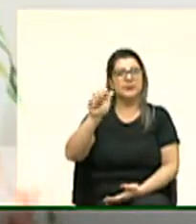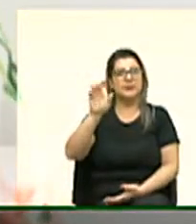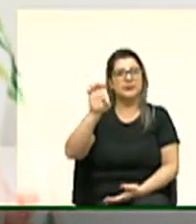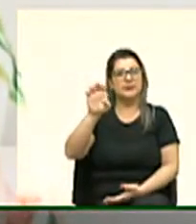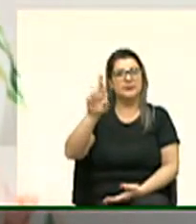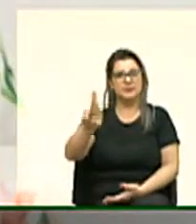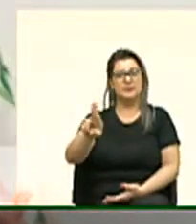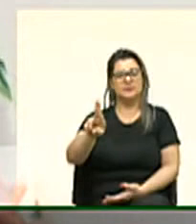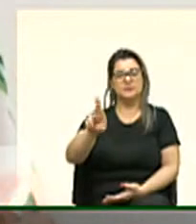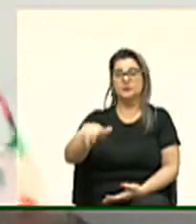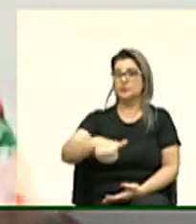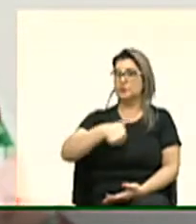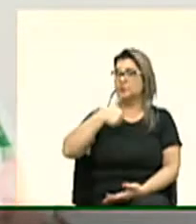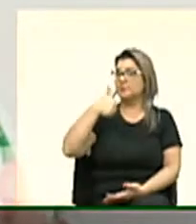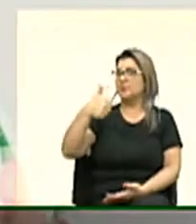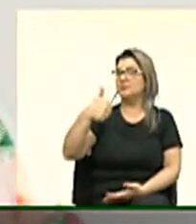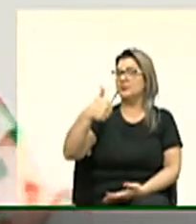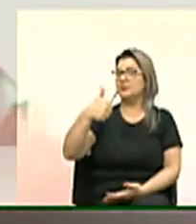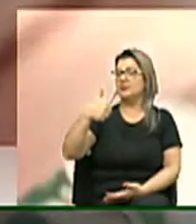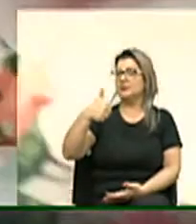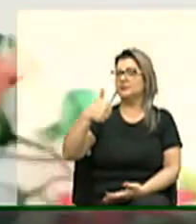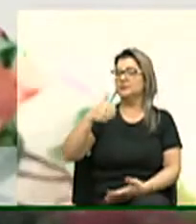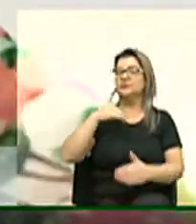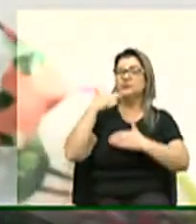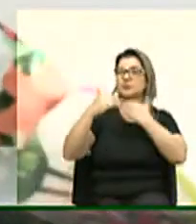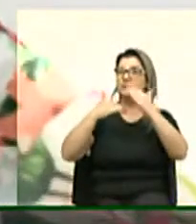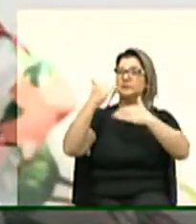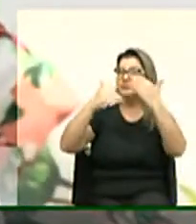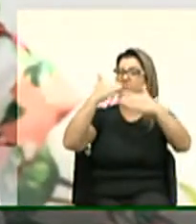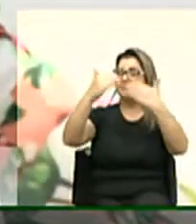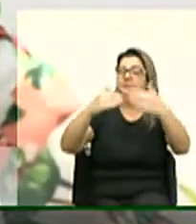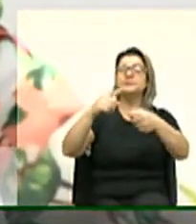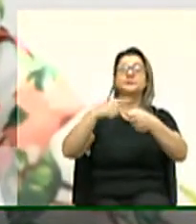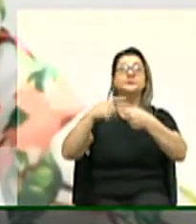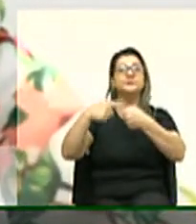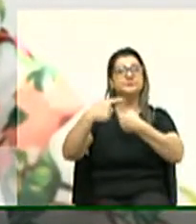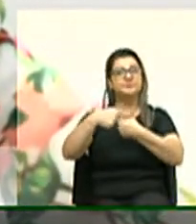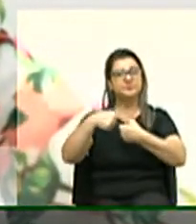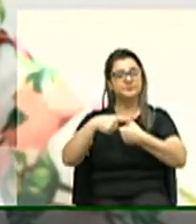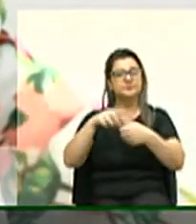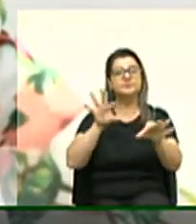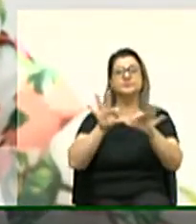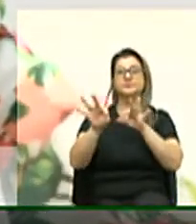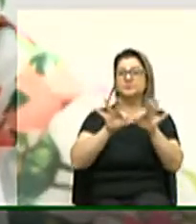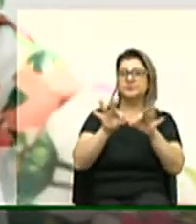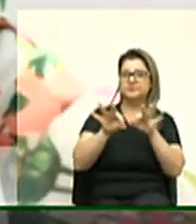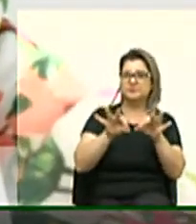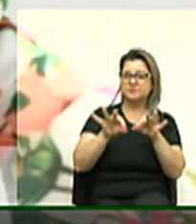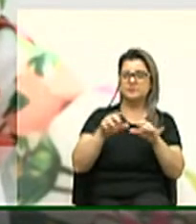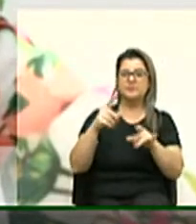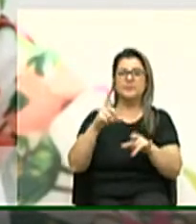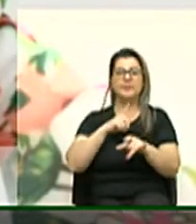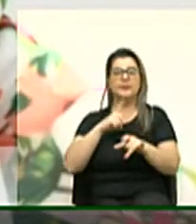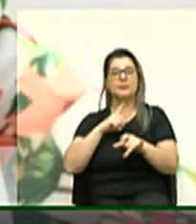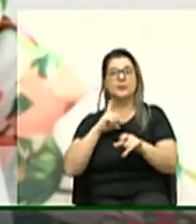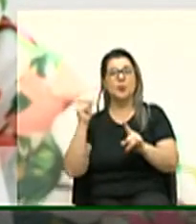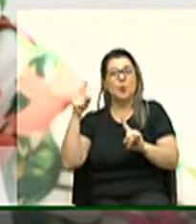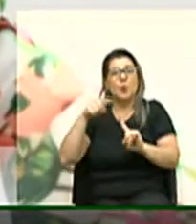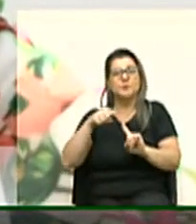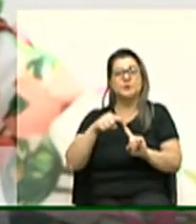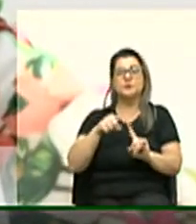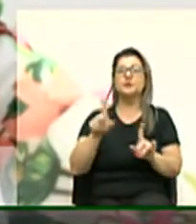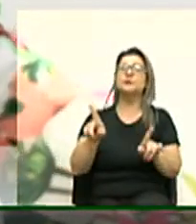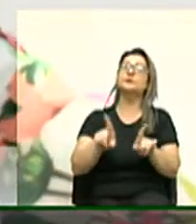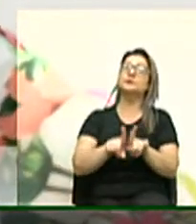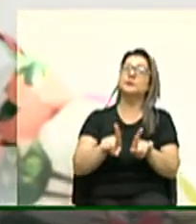melhorar rodovias, desenvolver municípios. E esse projeto tem como objetivo também que o